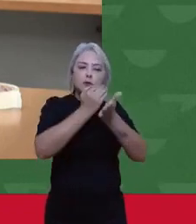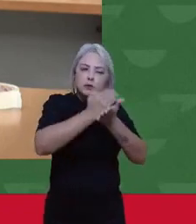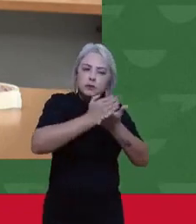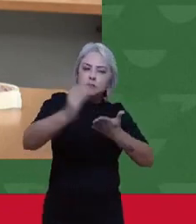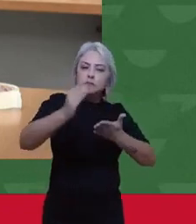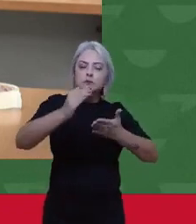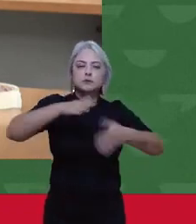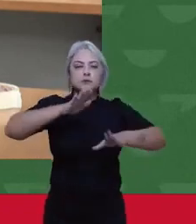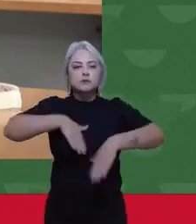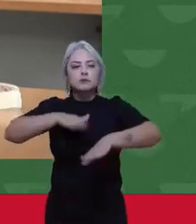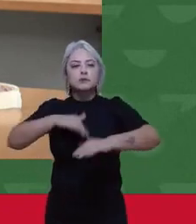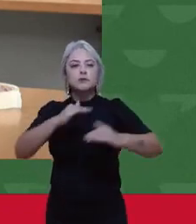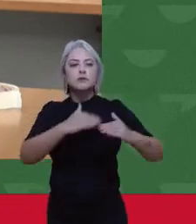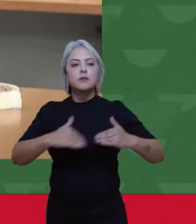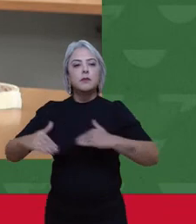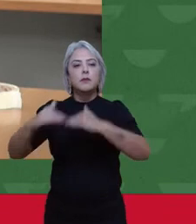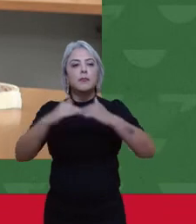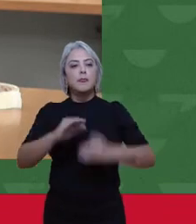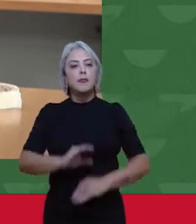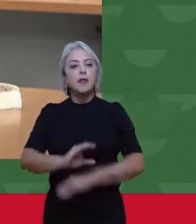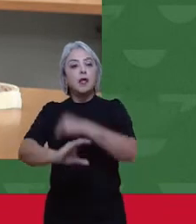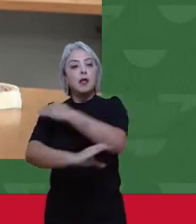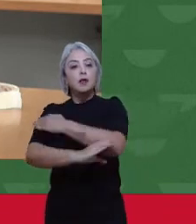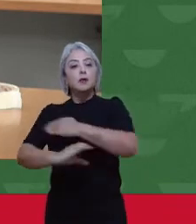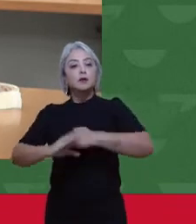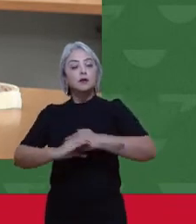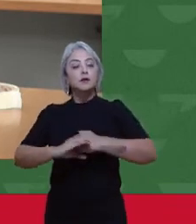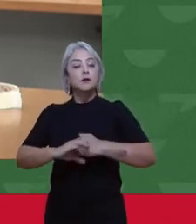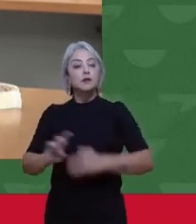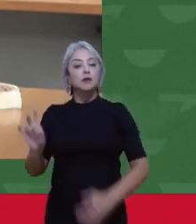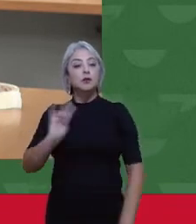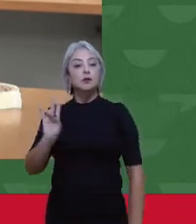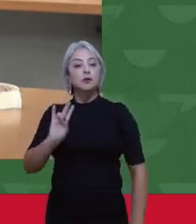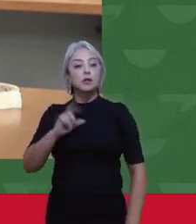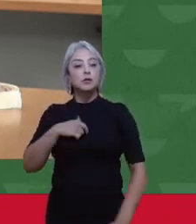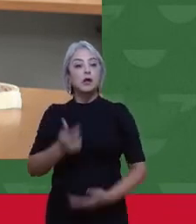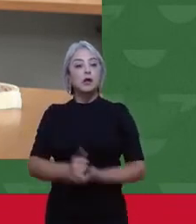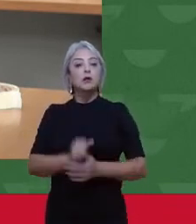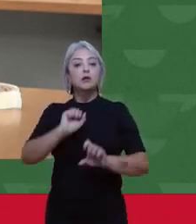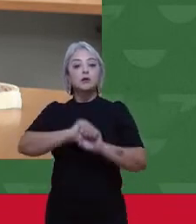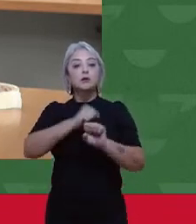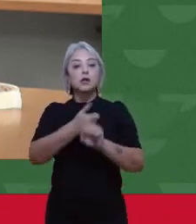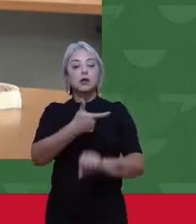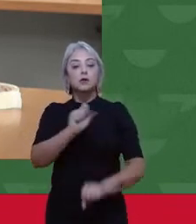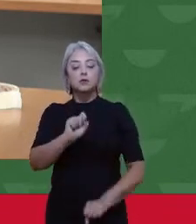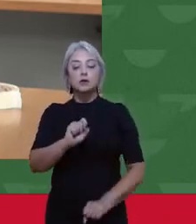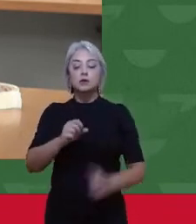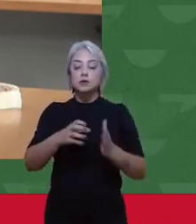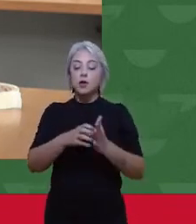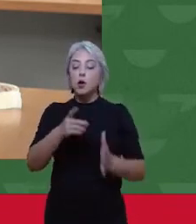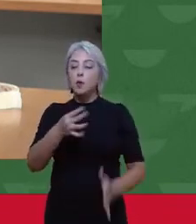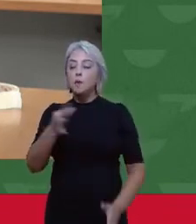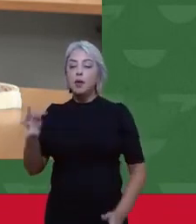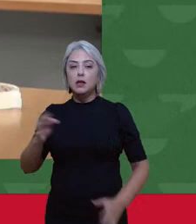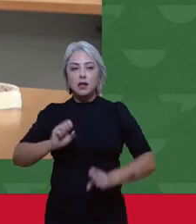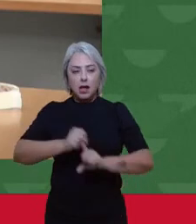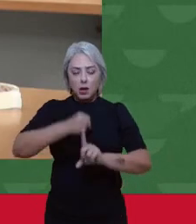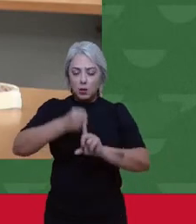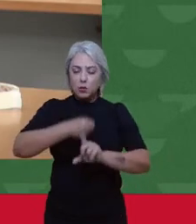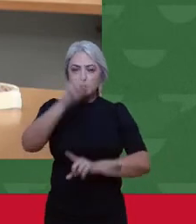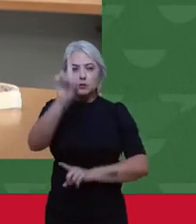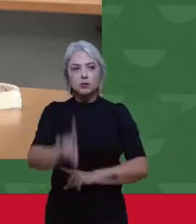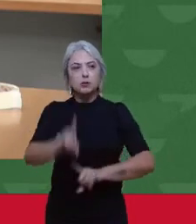do movimento de igualdade civil dos homossexuais no século XX. O PT luta pelos